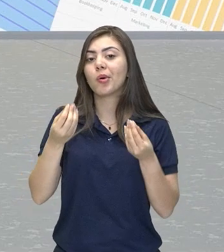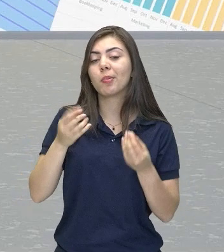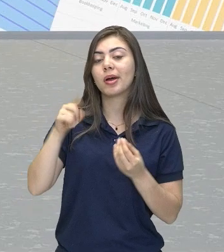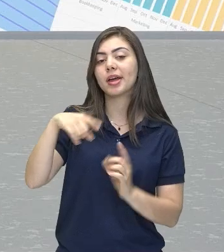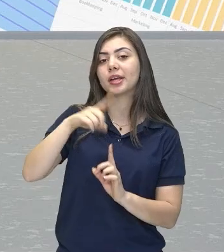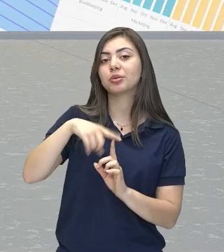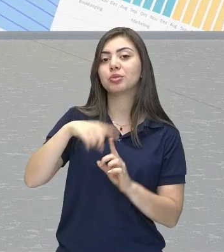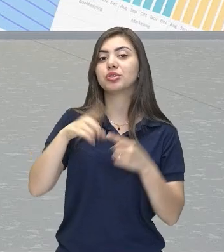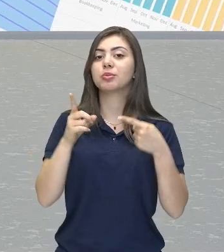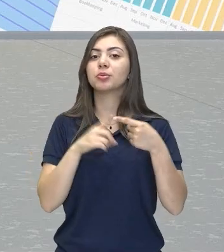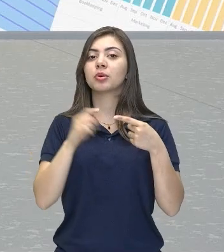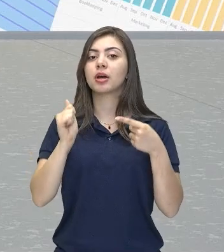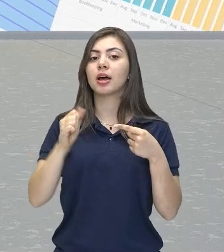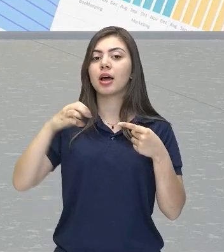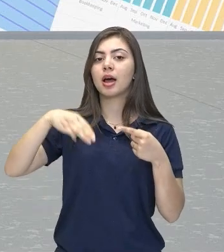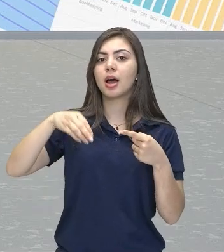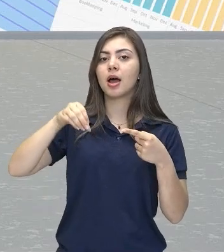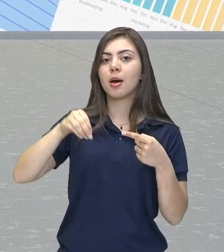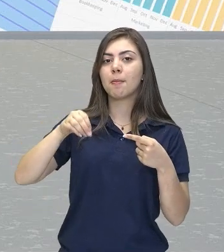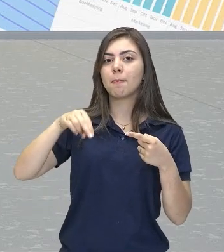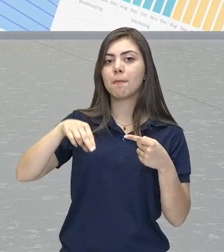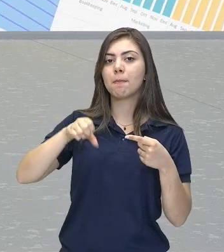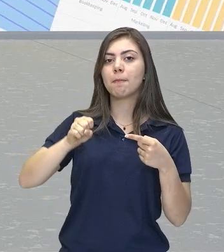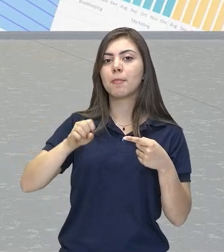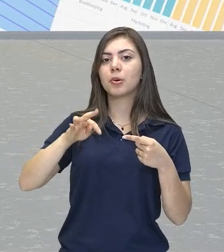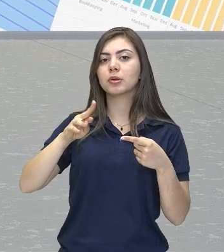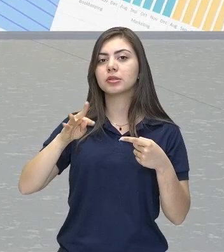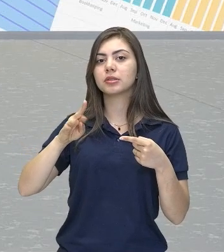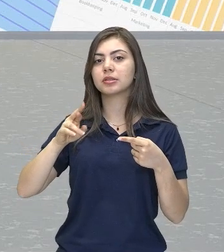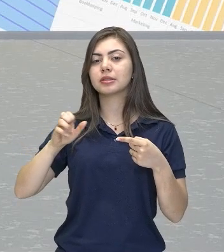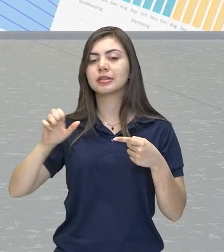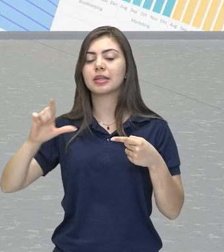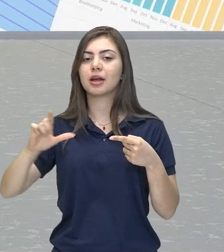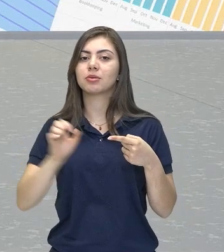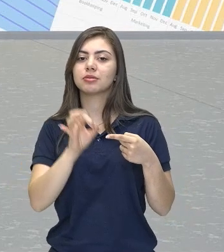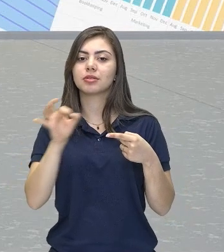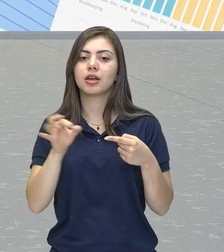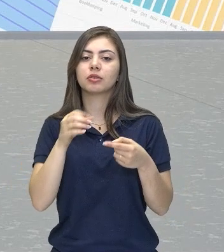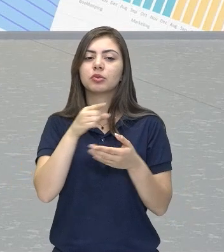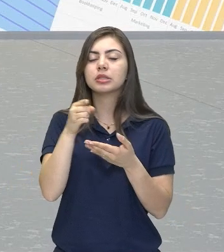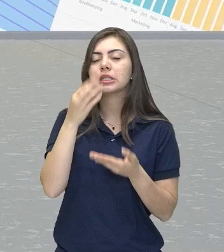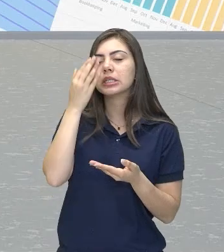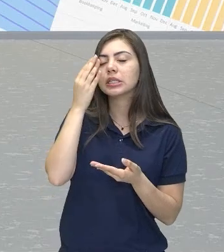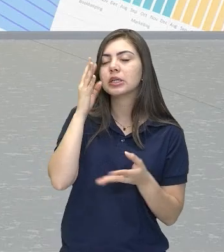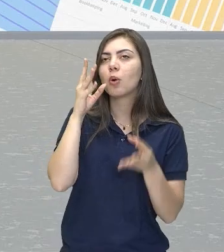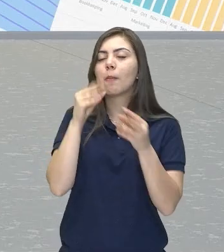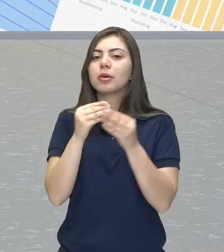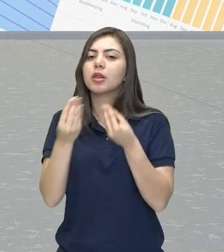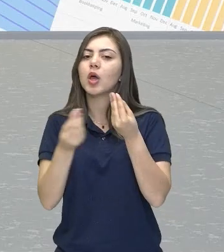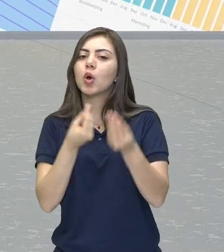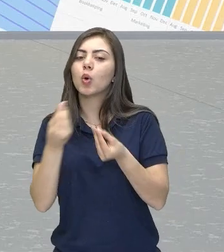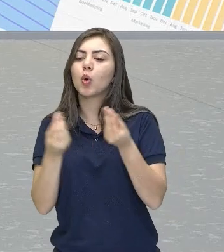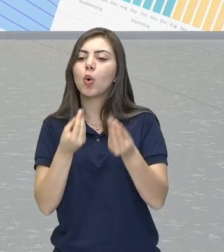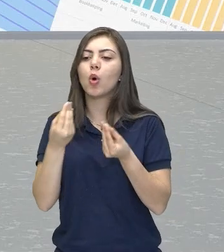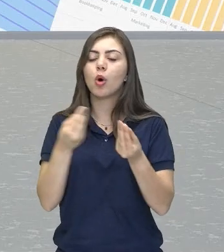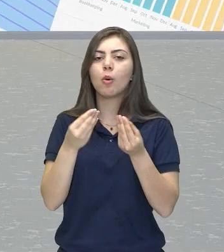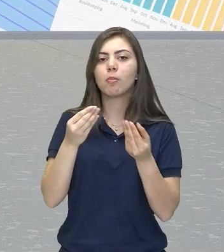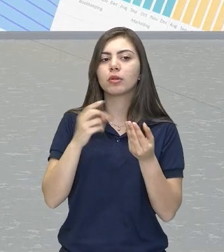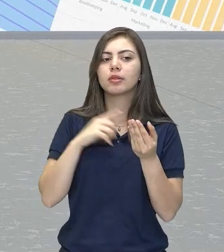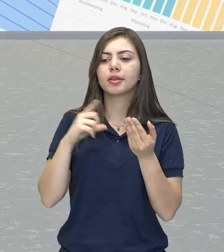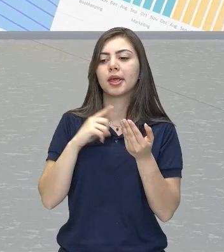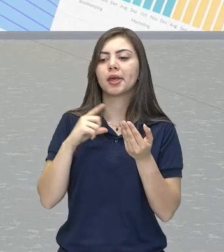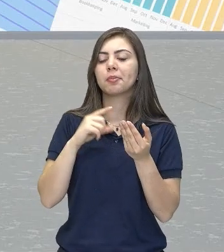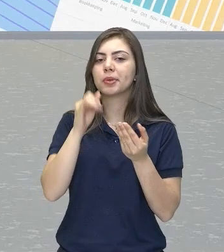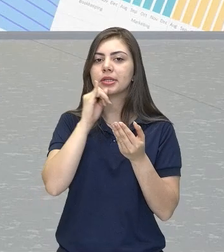forma amostral, para se ter uma noção, para se ter uma ideia da onde os votos estão se direcionando, né, para